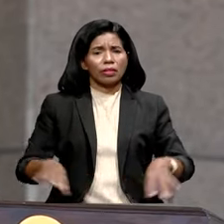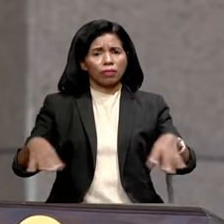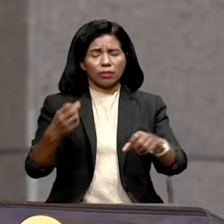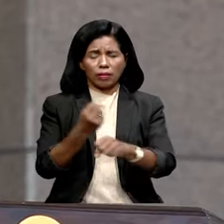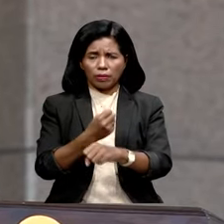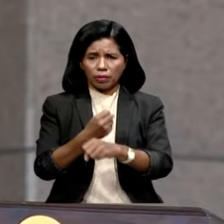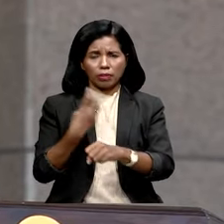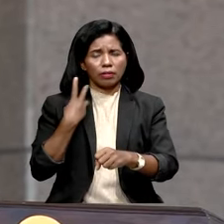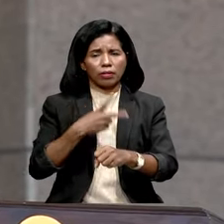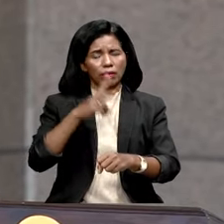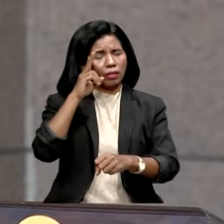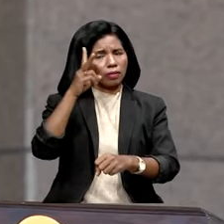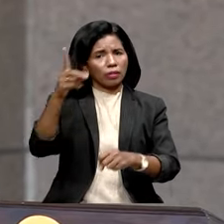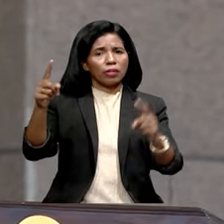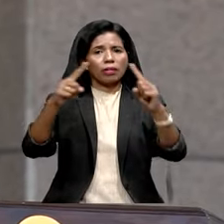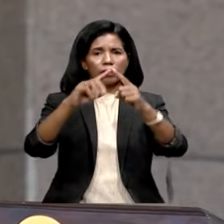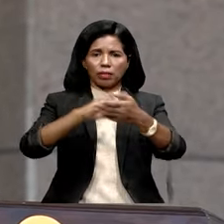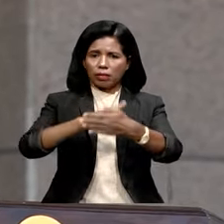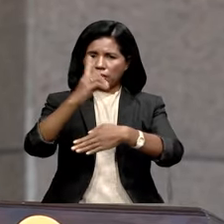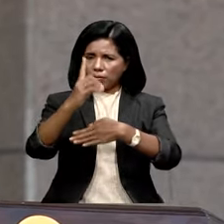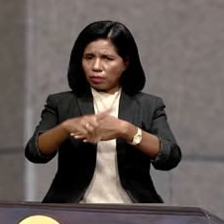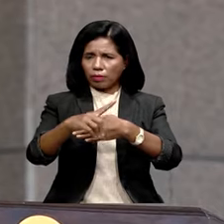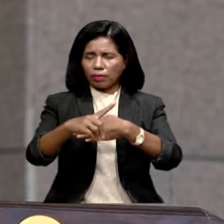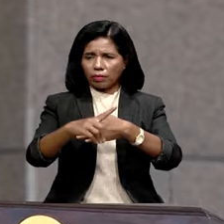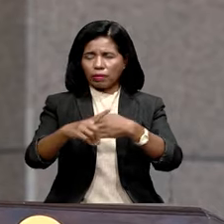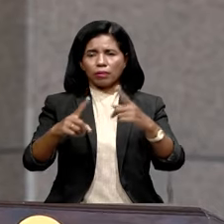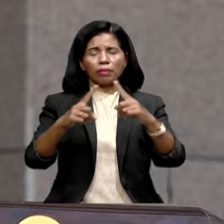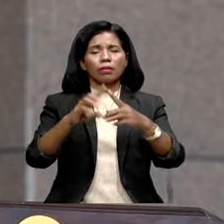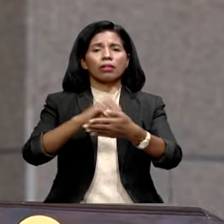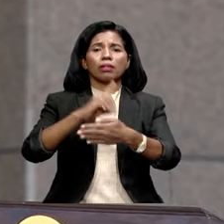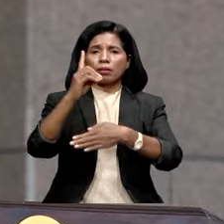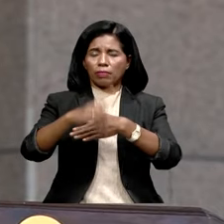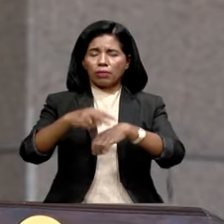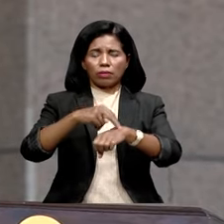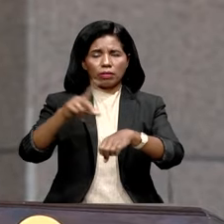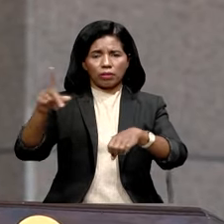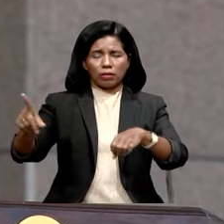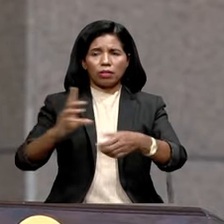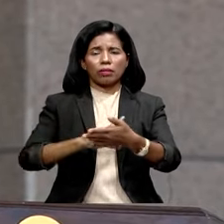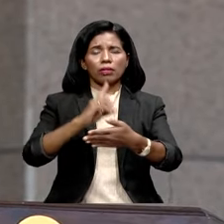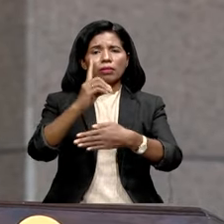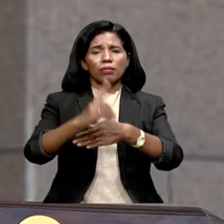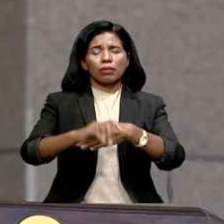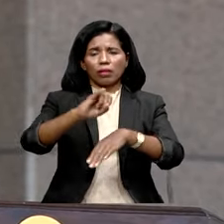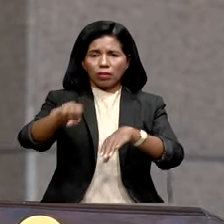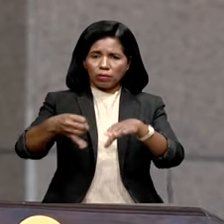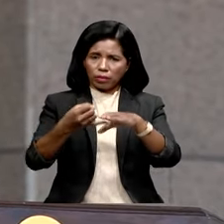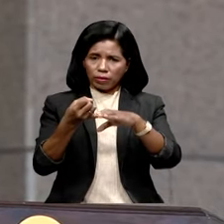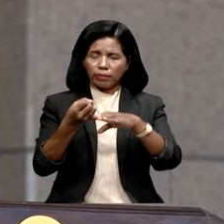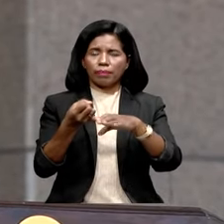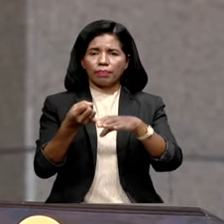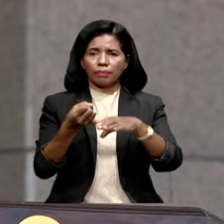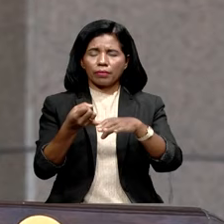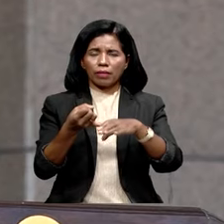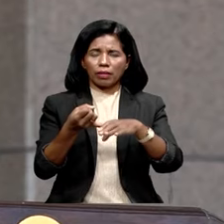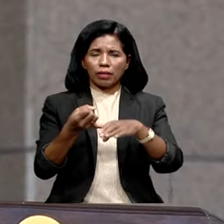e tenha visão para desenvolvimento, desenvolvimento nacional, desenvolvimento inclusivo.